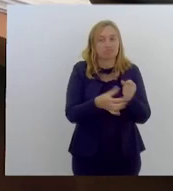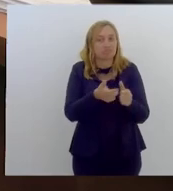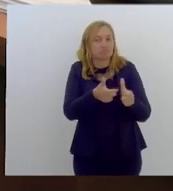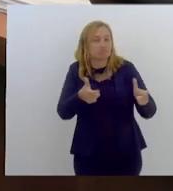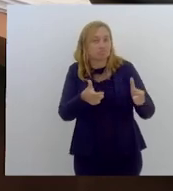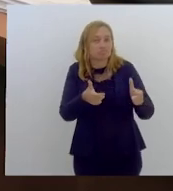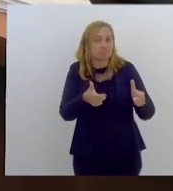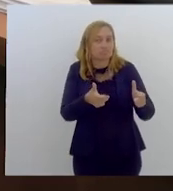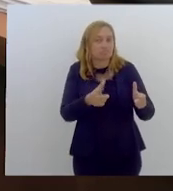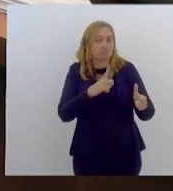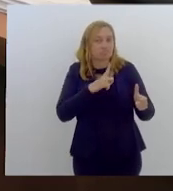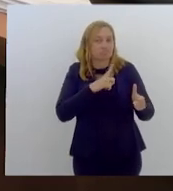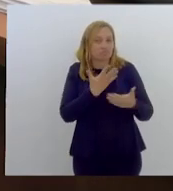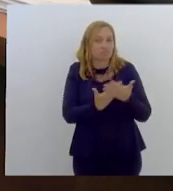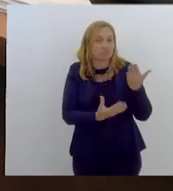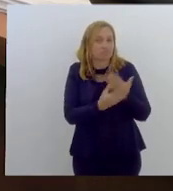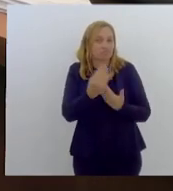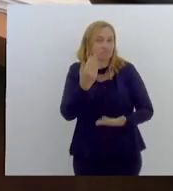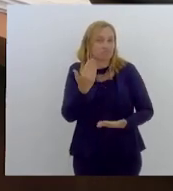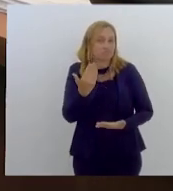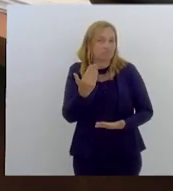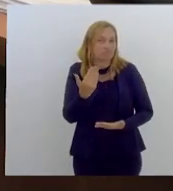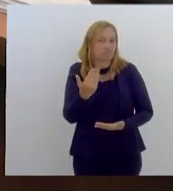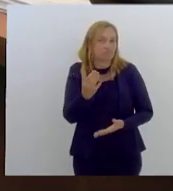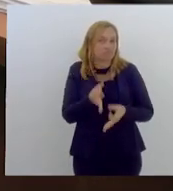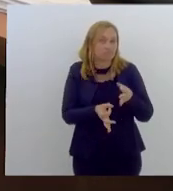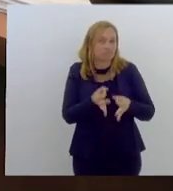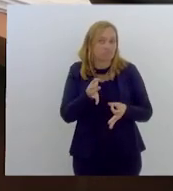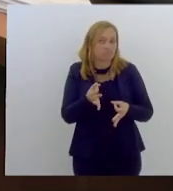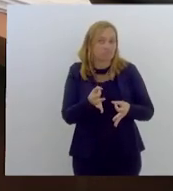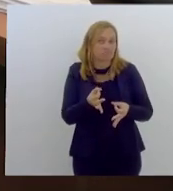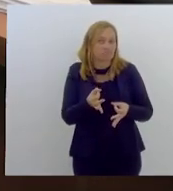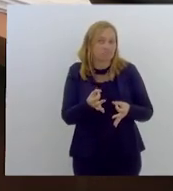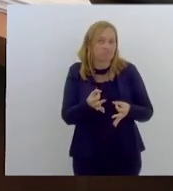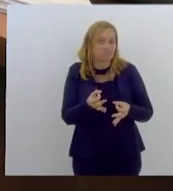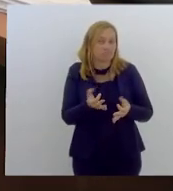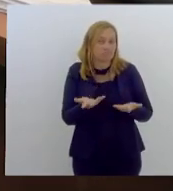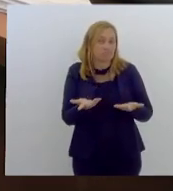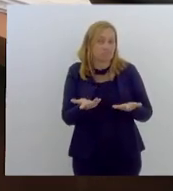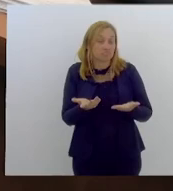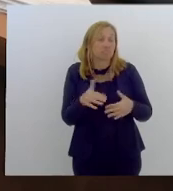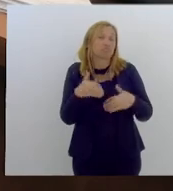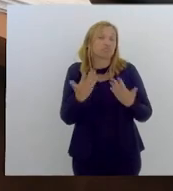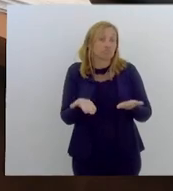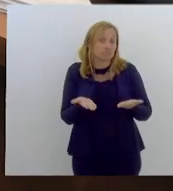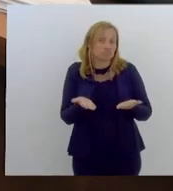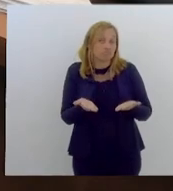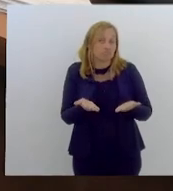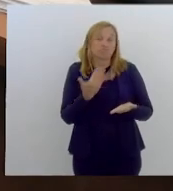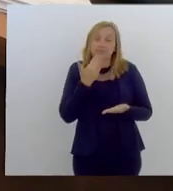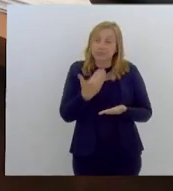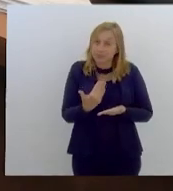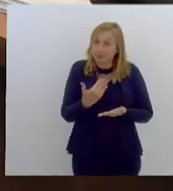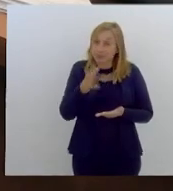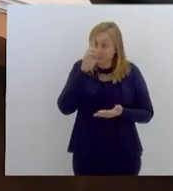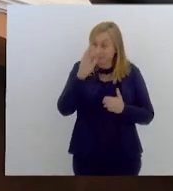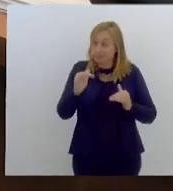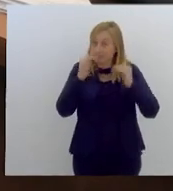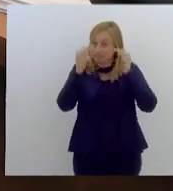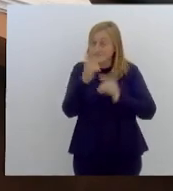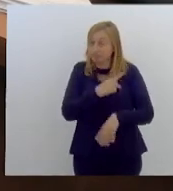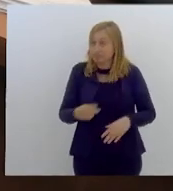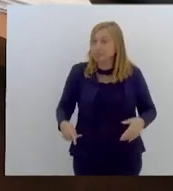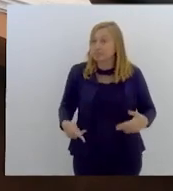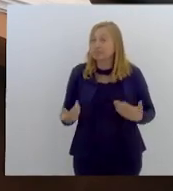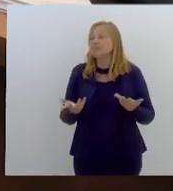grande que ele tem na mão com uma decisão com o trânsito em julgado, tendo que fazer essa composição. Então, o que eu peço a Vossa Excelência, peço